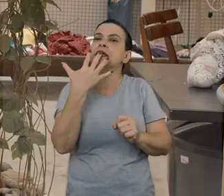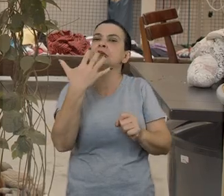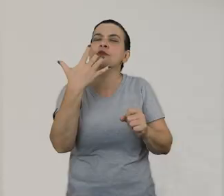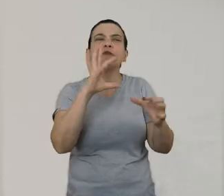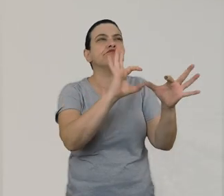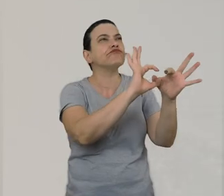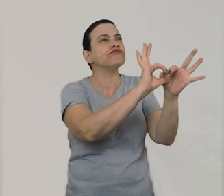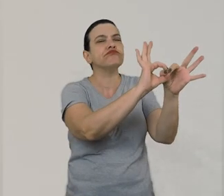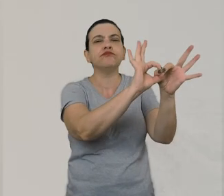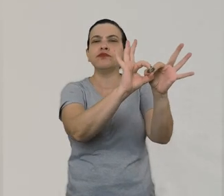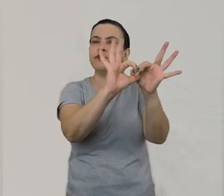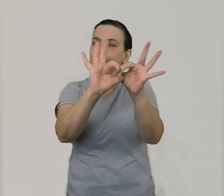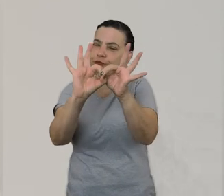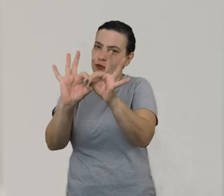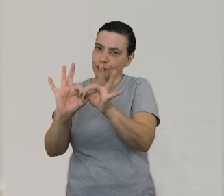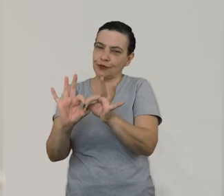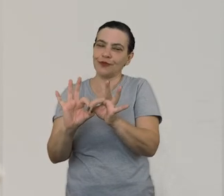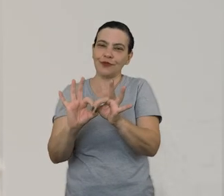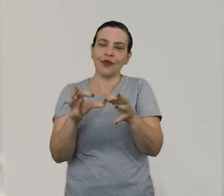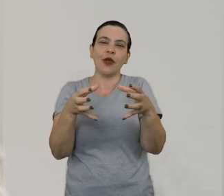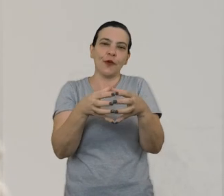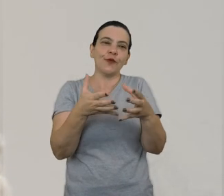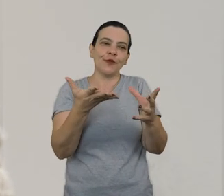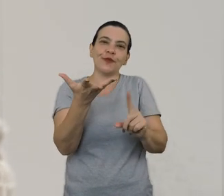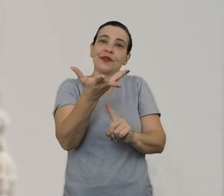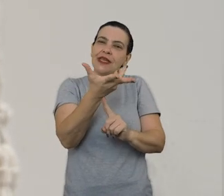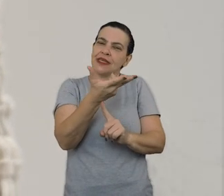aqui. Uma coisa mais leve, mais musical.